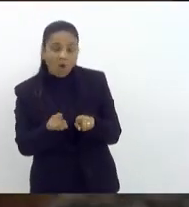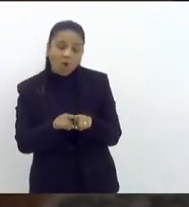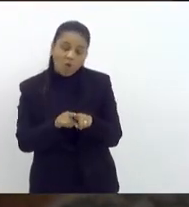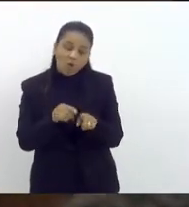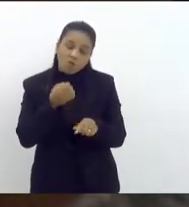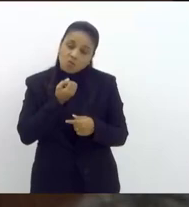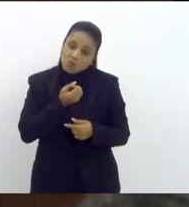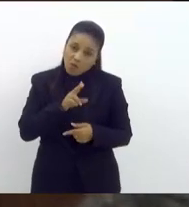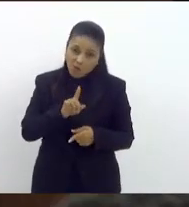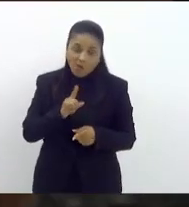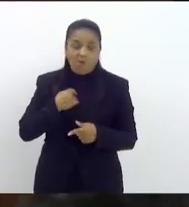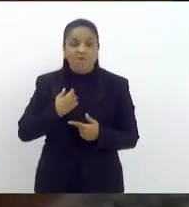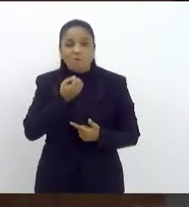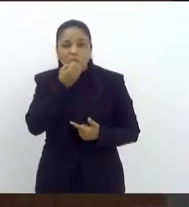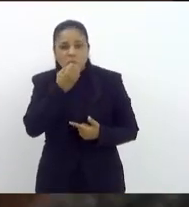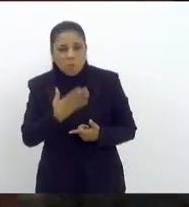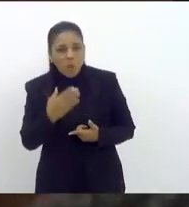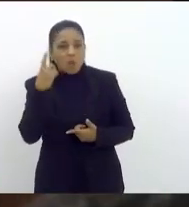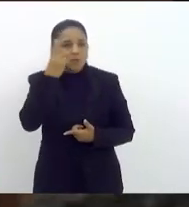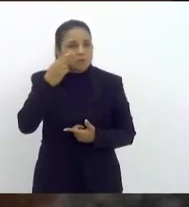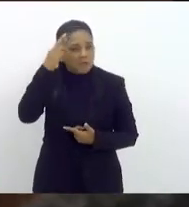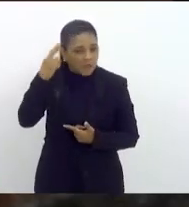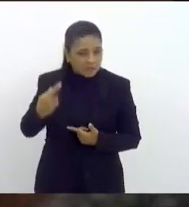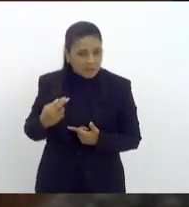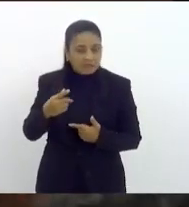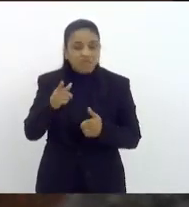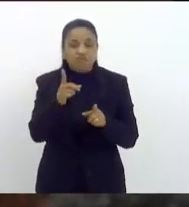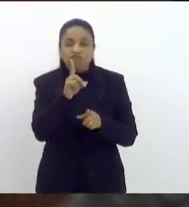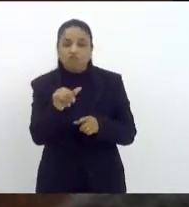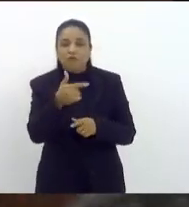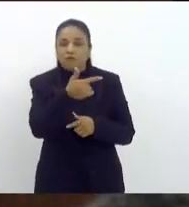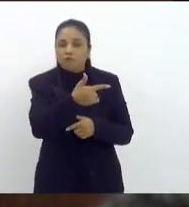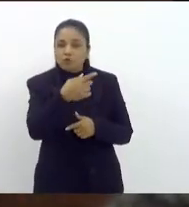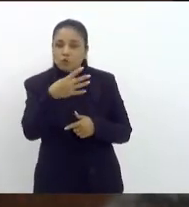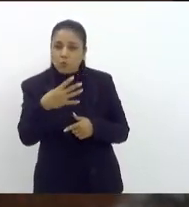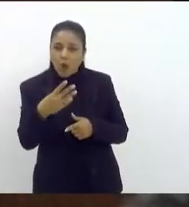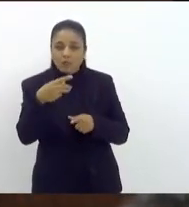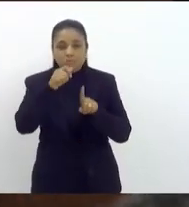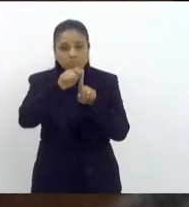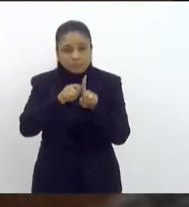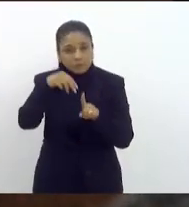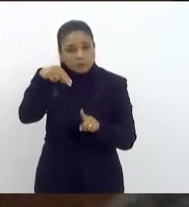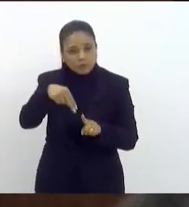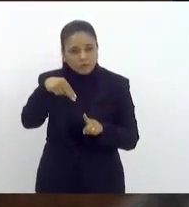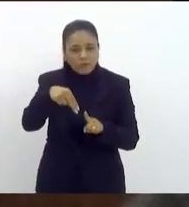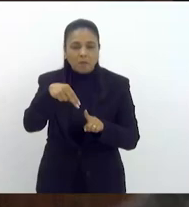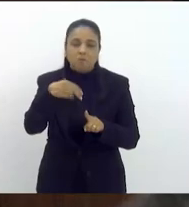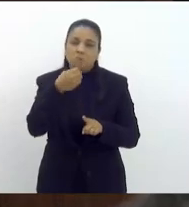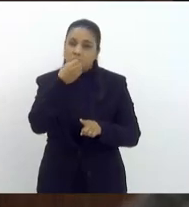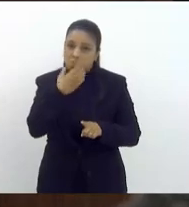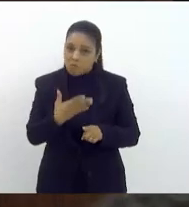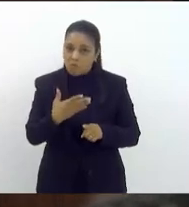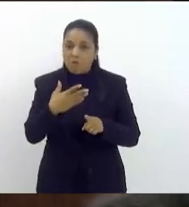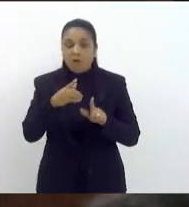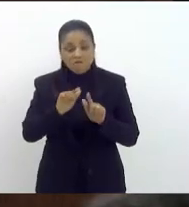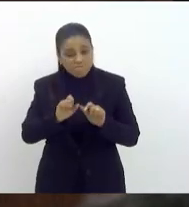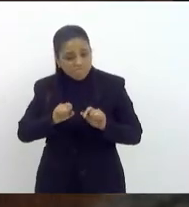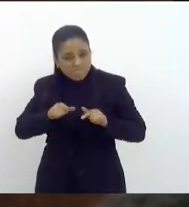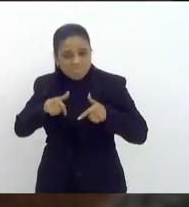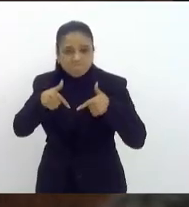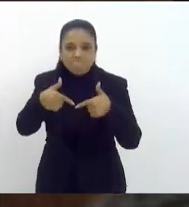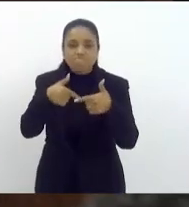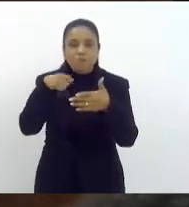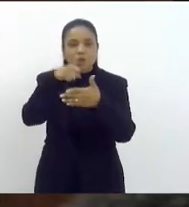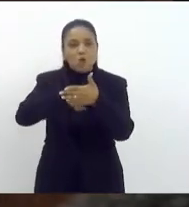ter essa data no dia 24 de Novembro porque o dia 24 de novembro é o dia de enfrentamento